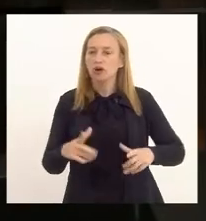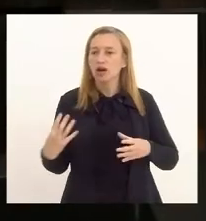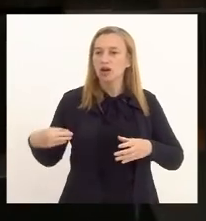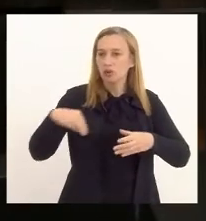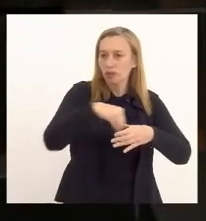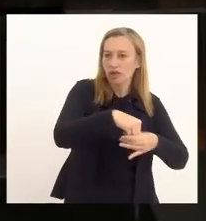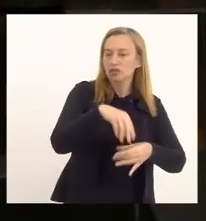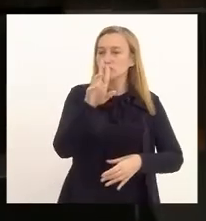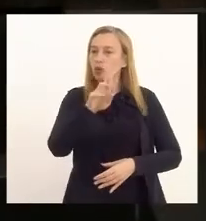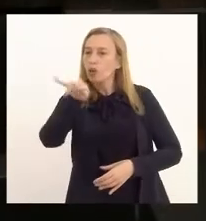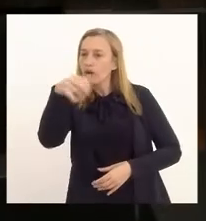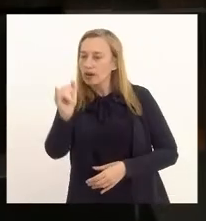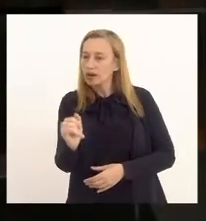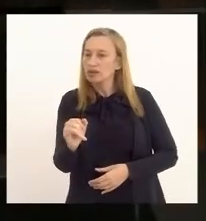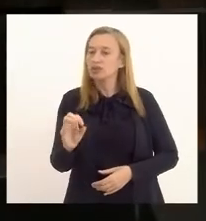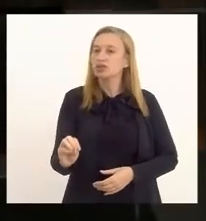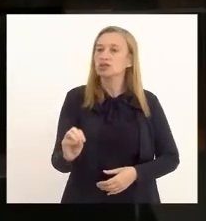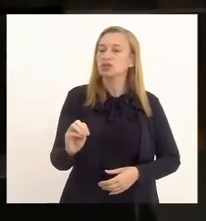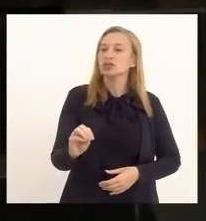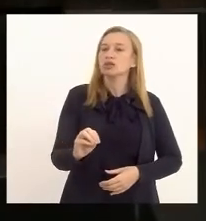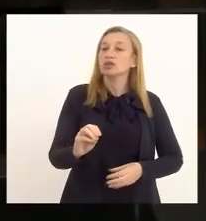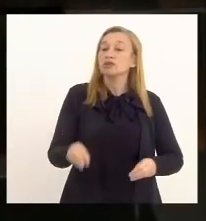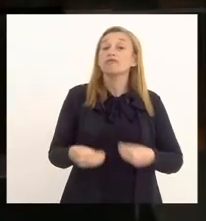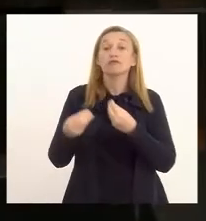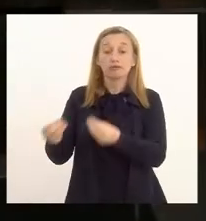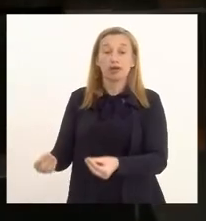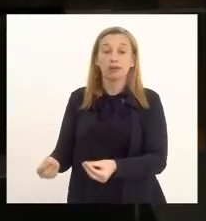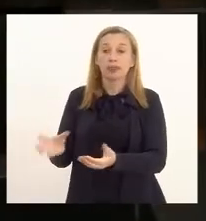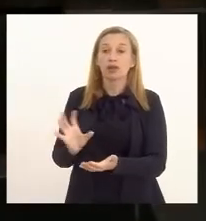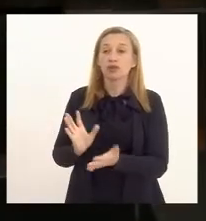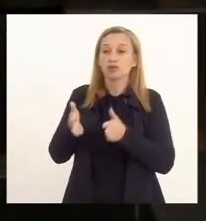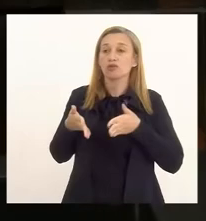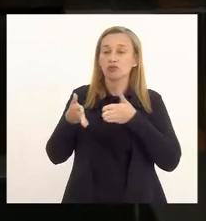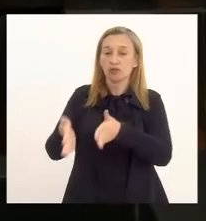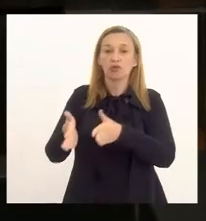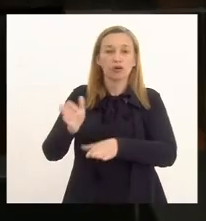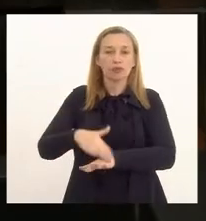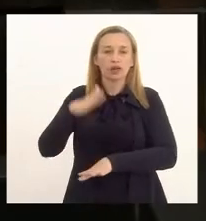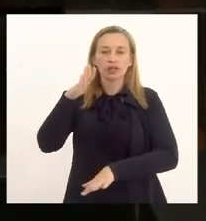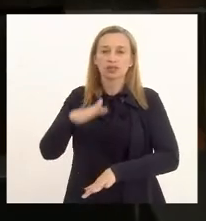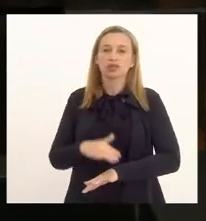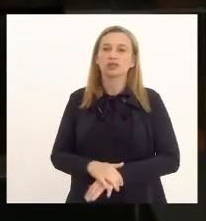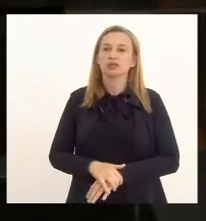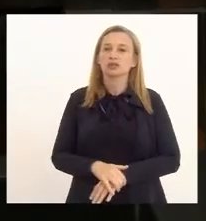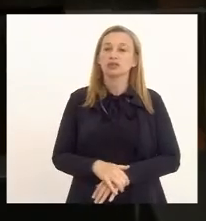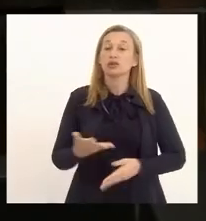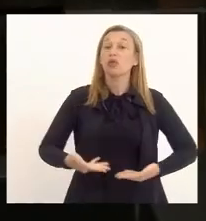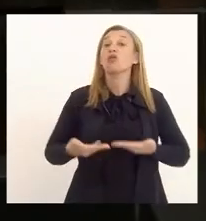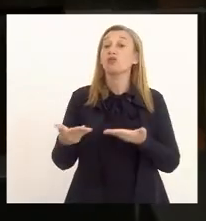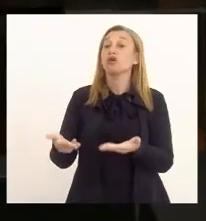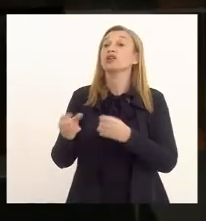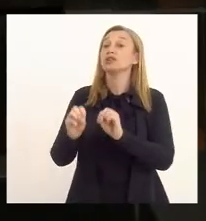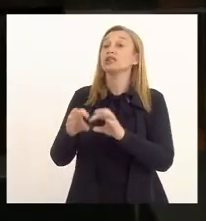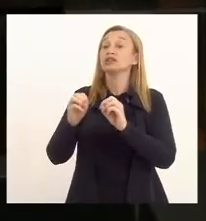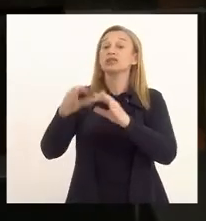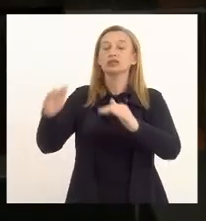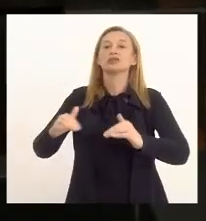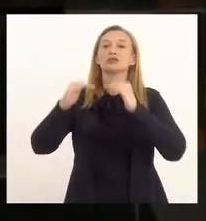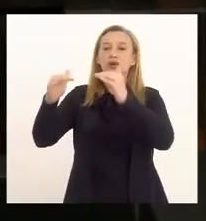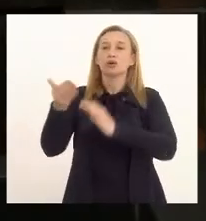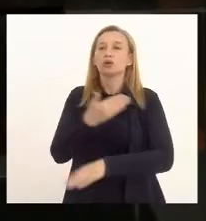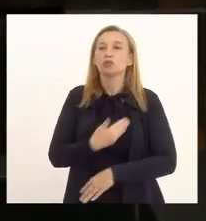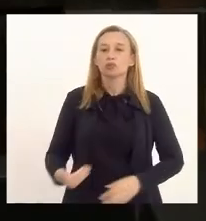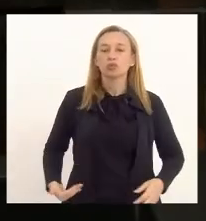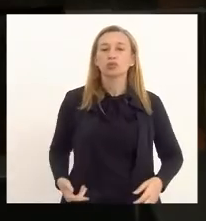pela UERJ dá à UERJ uma centralidade ainda maior na oferta de ensino superior público no